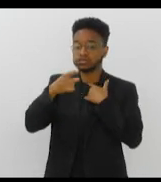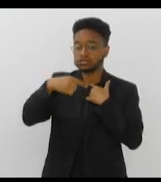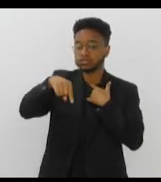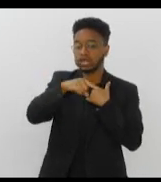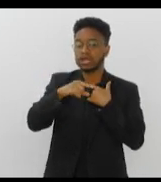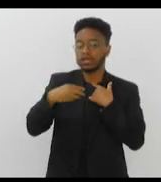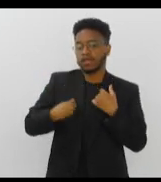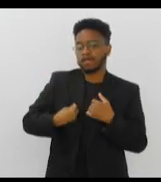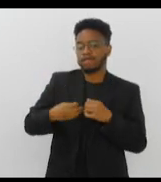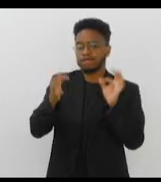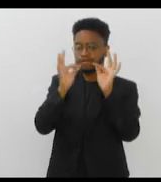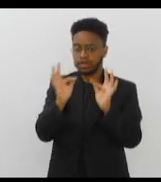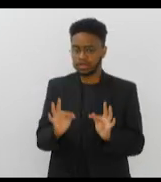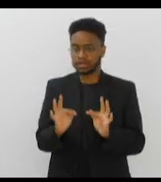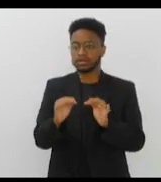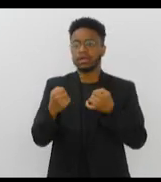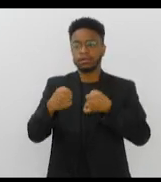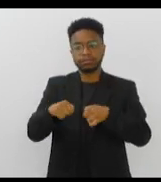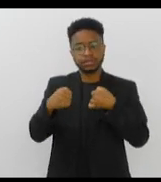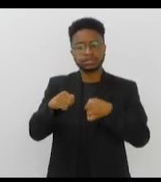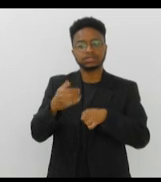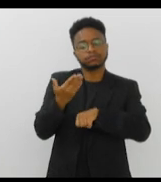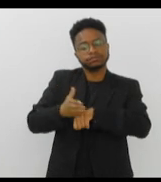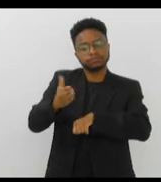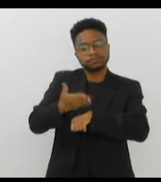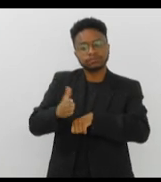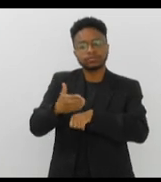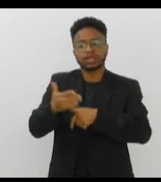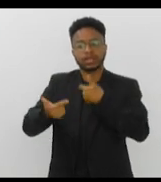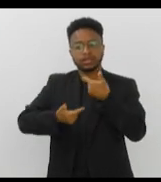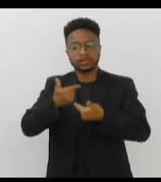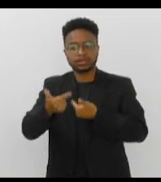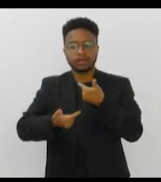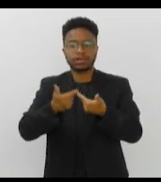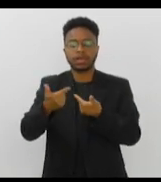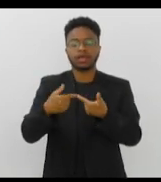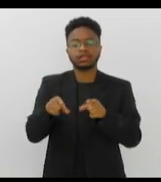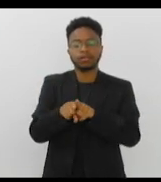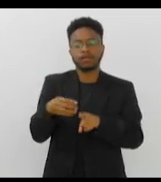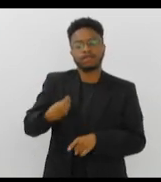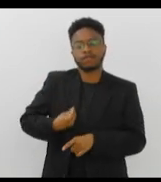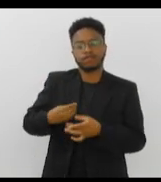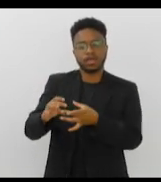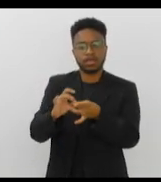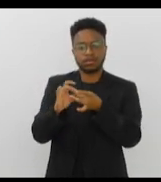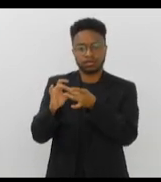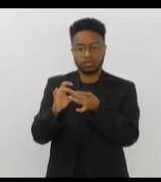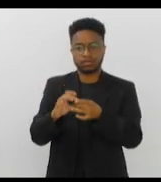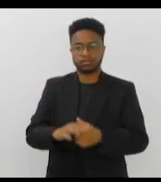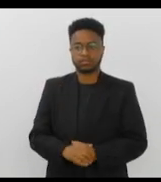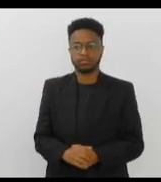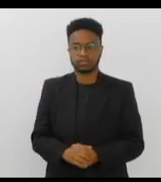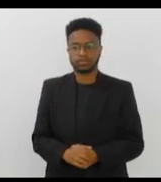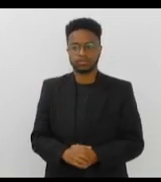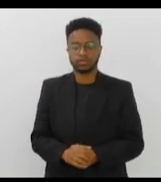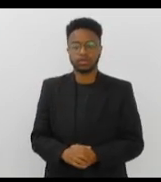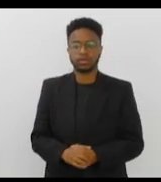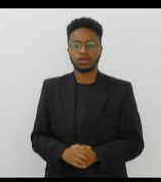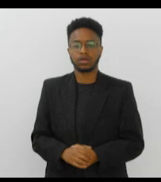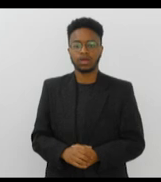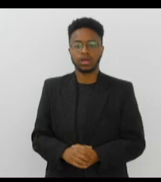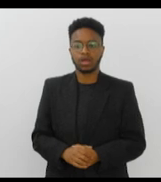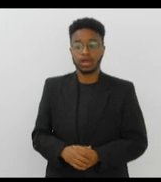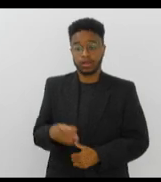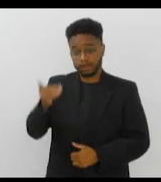sobreviver e ser feliz, você precisa treinar, trabalhar e viver em equipe. O talento vence